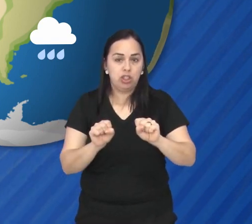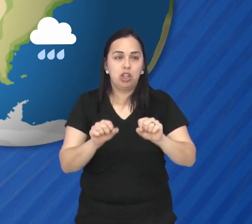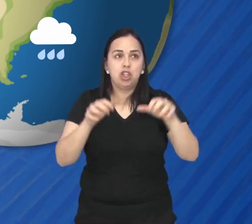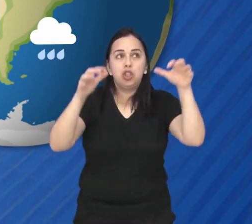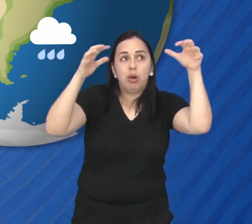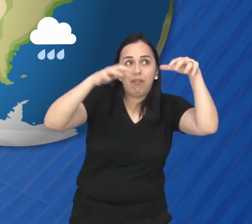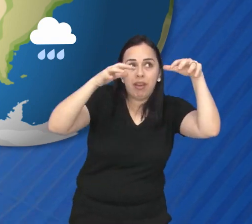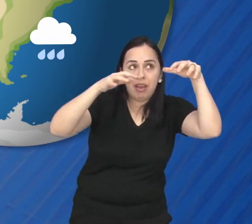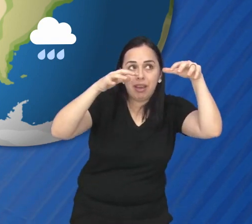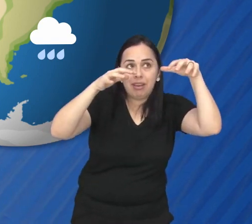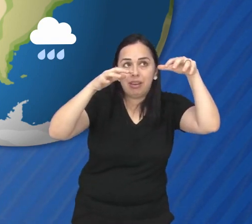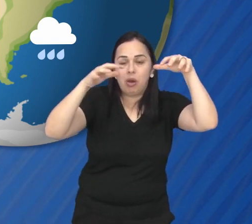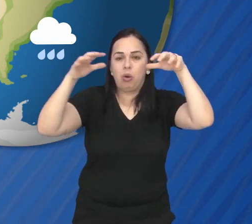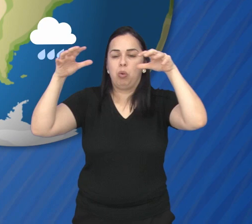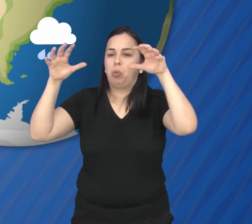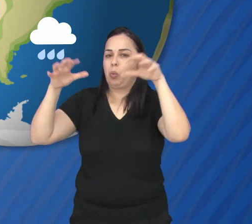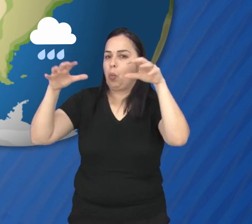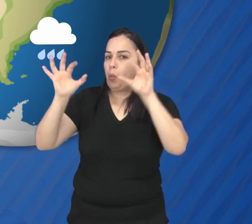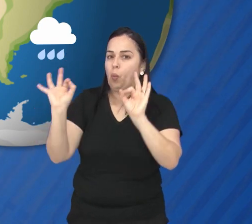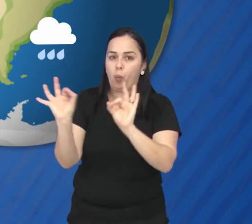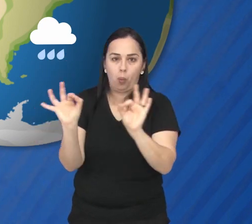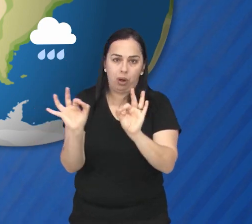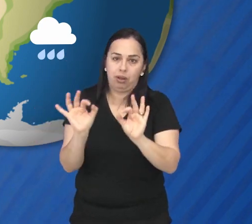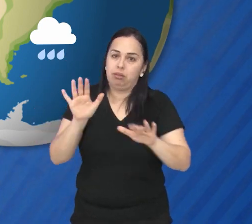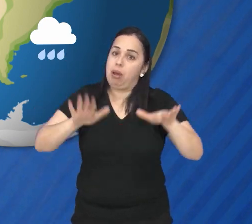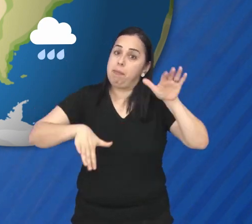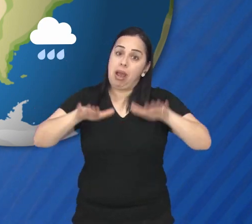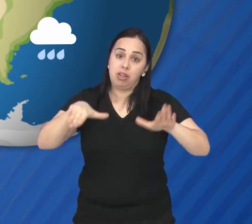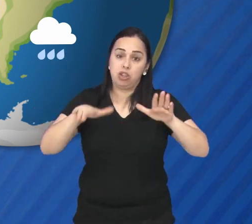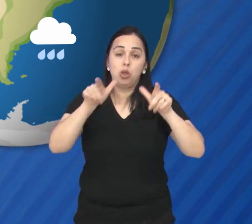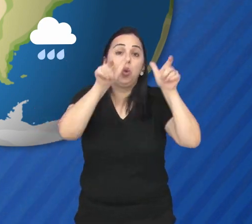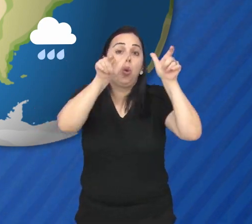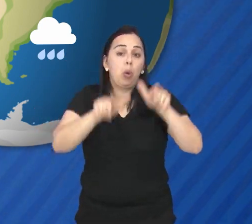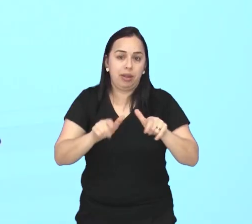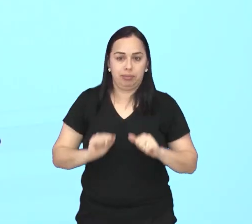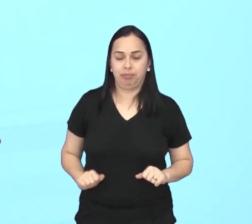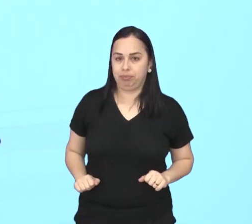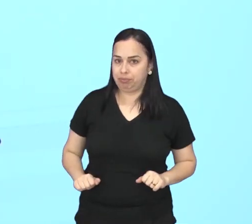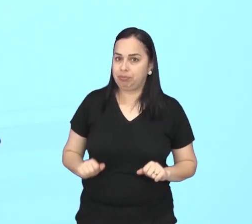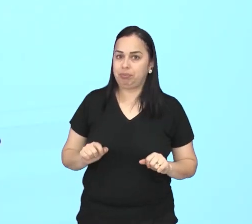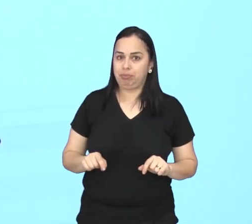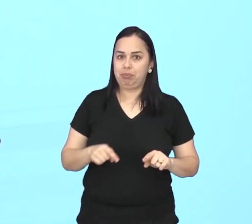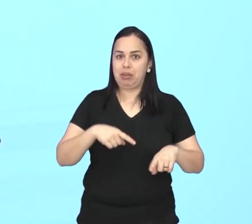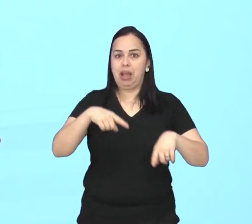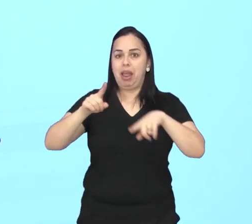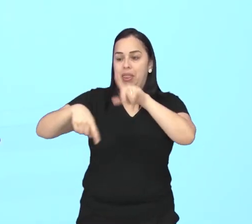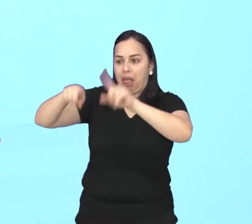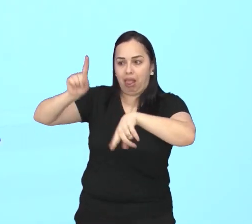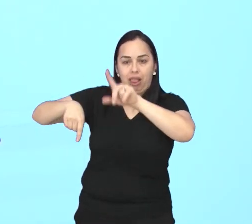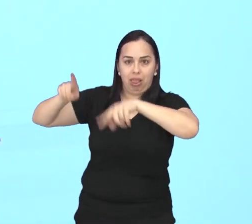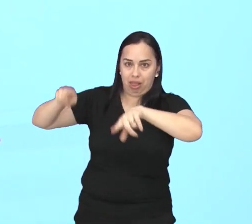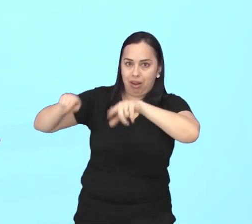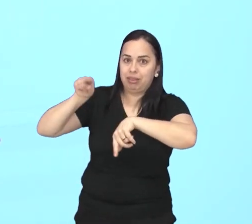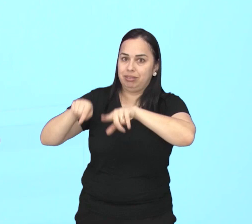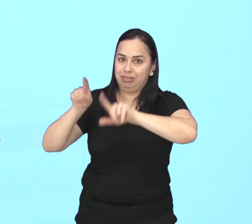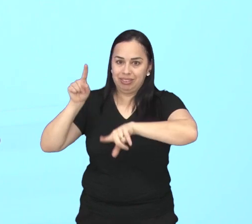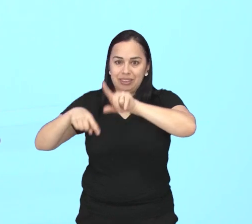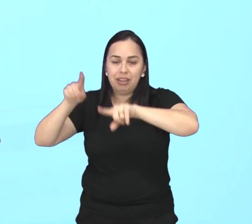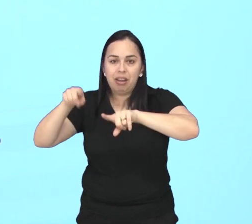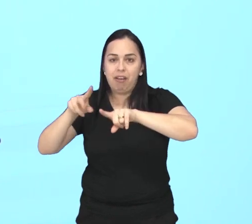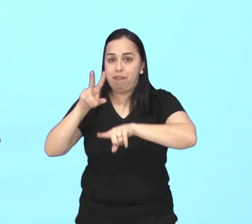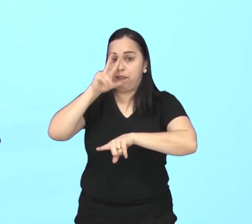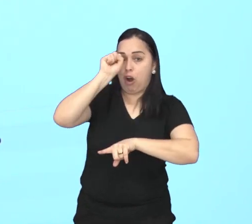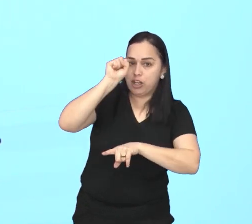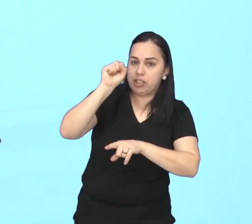chover mais, menos ou nada, dependendo da região. A intensidade do El Niño esse ano está variando